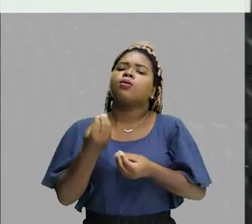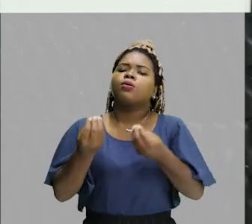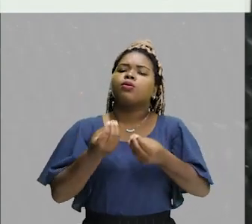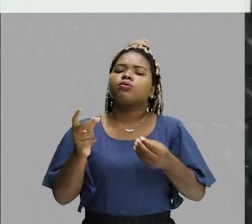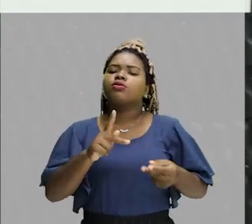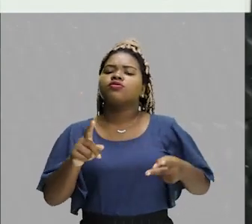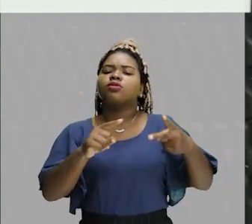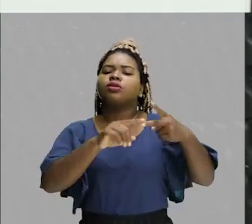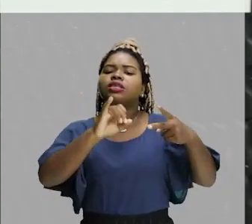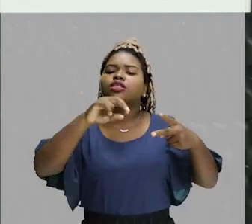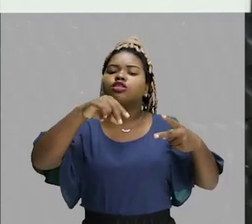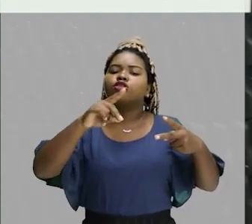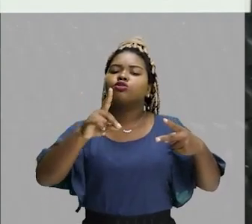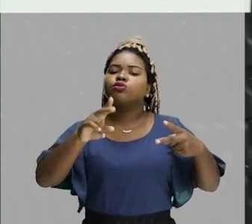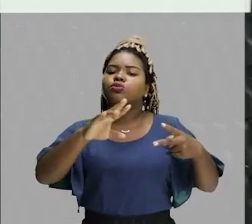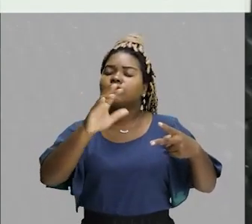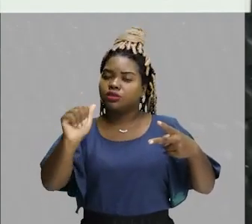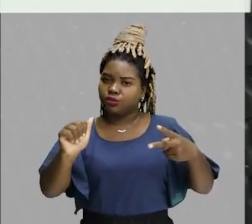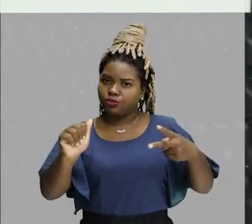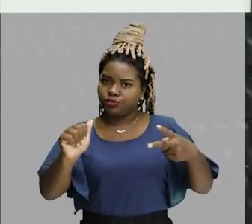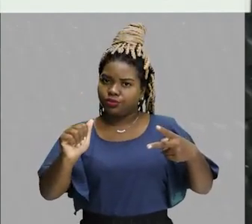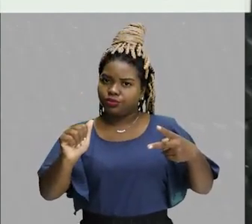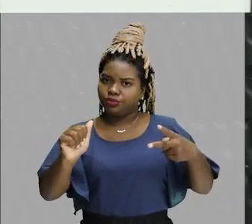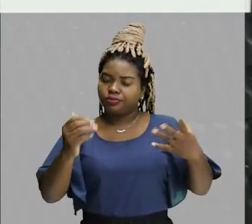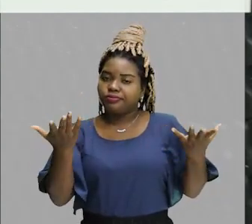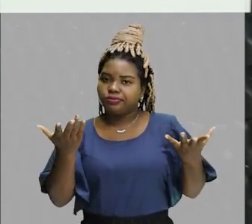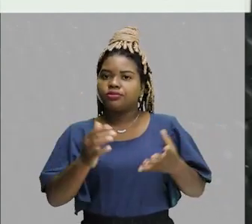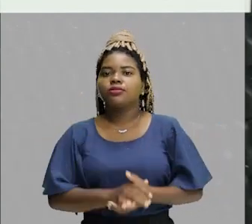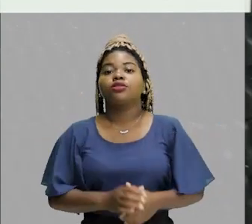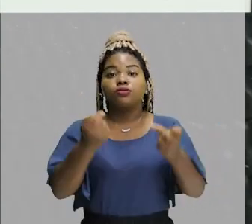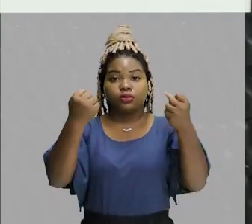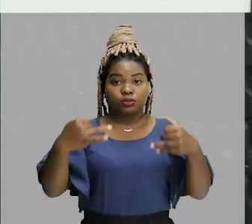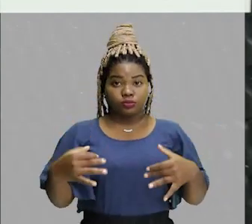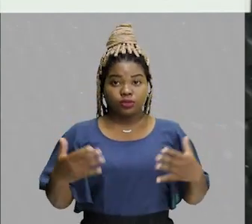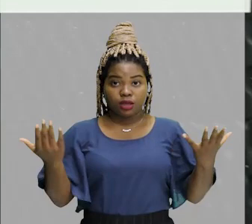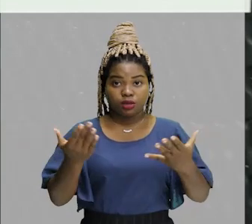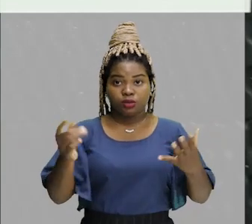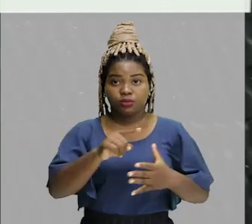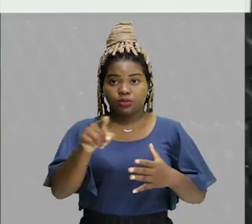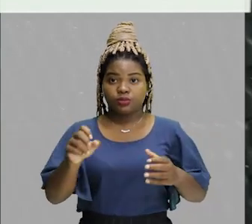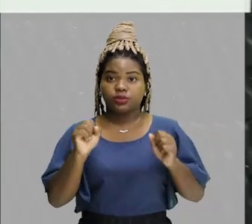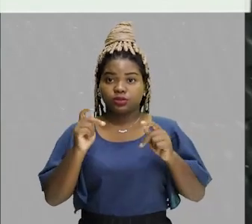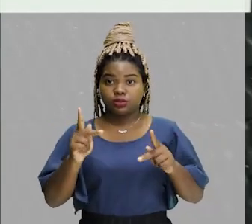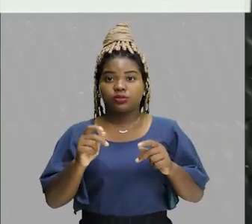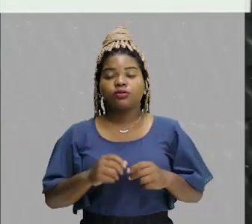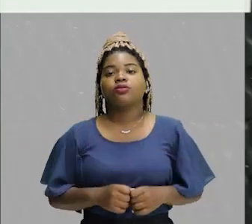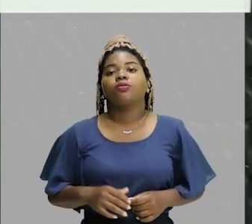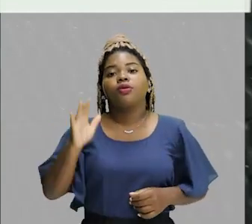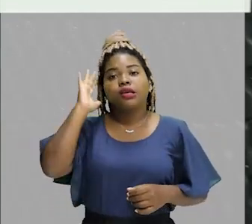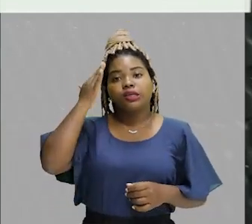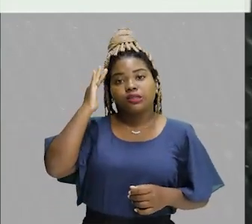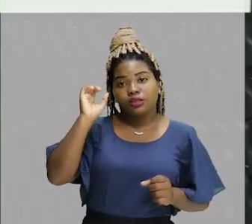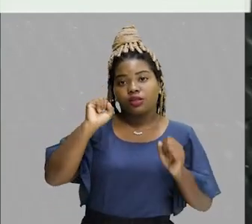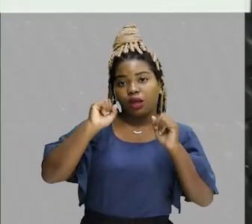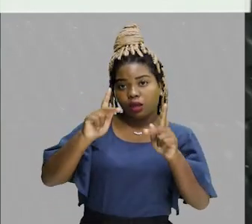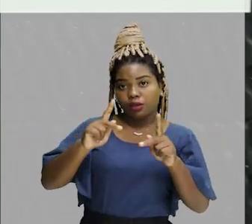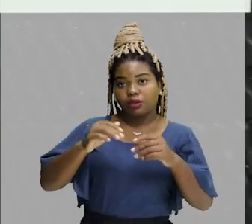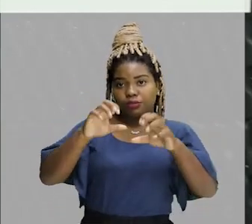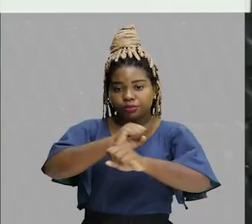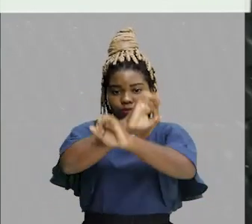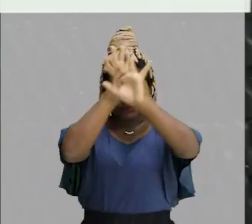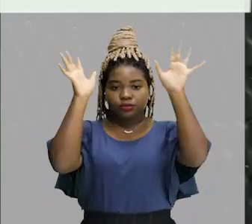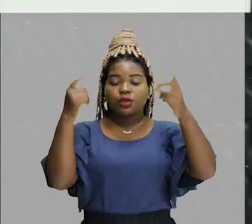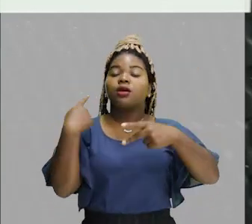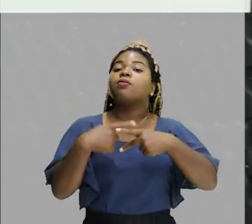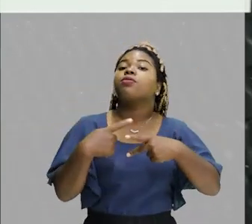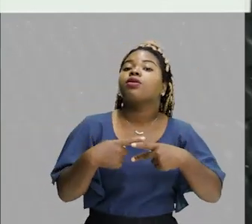analisar um pouquinho a indução, vamos ver mais uma característica dela, para a gente conseguir reconhecer essa indução de forma mais fácil. Vamos, porque a